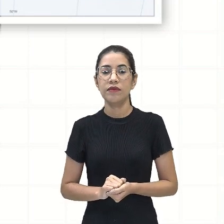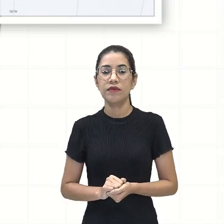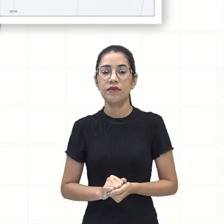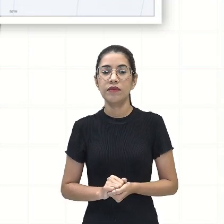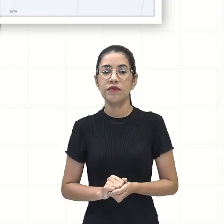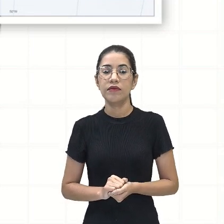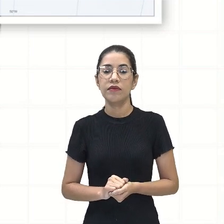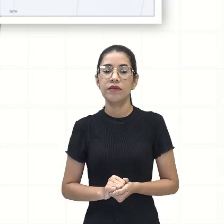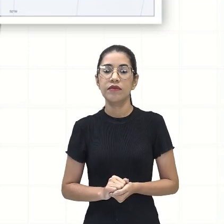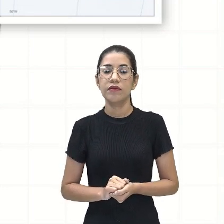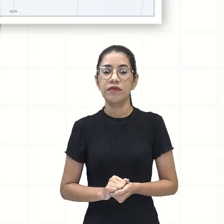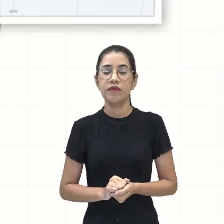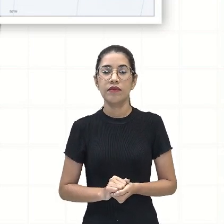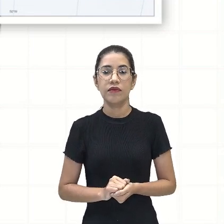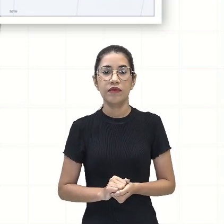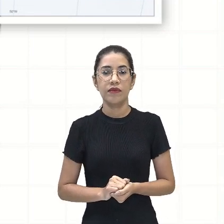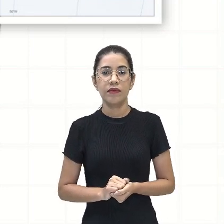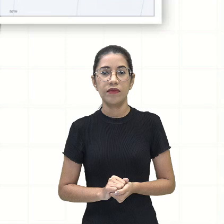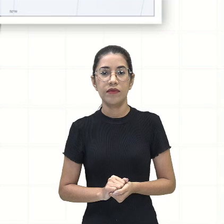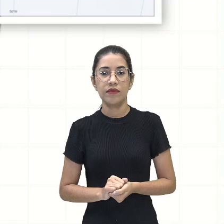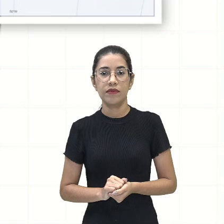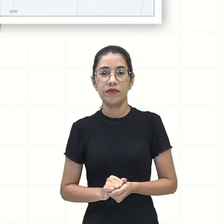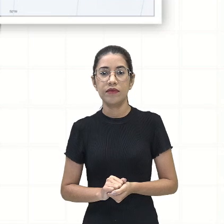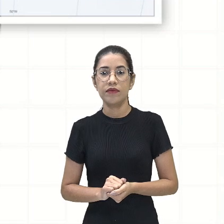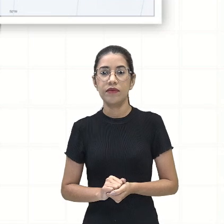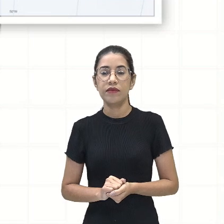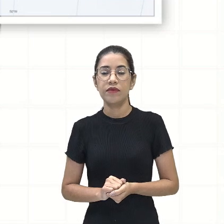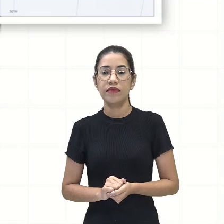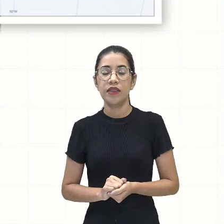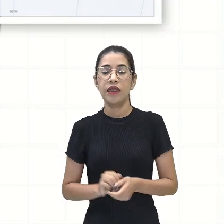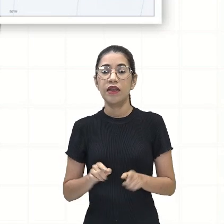a gente vai verificar aí, né?